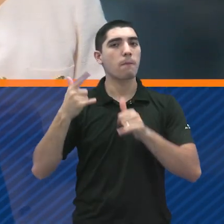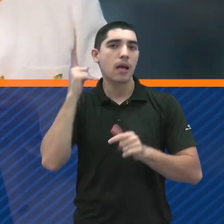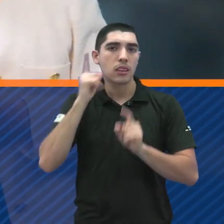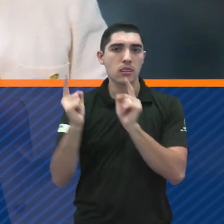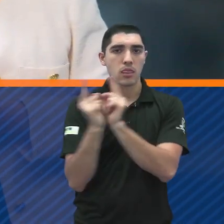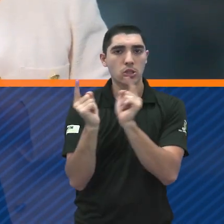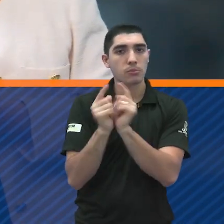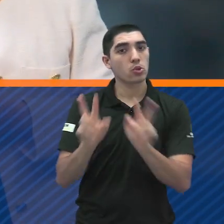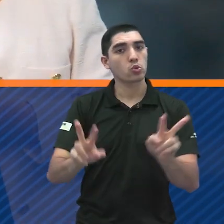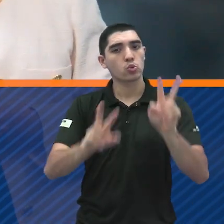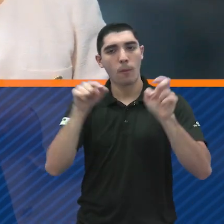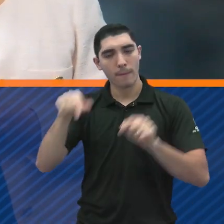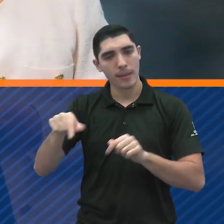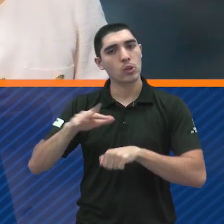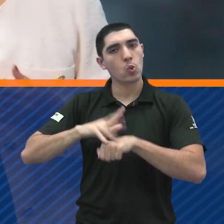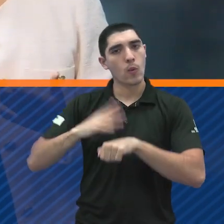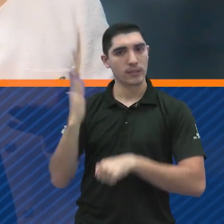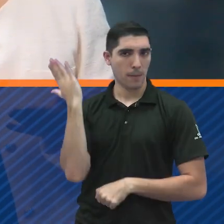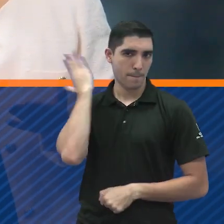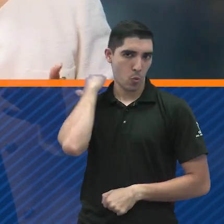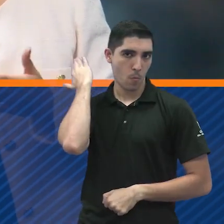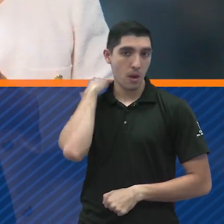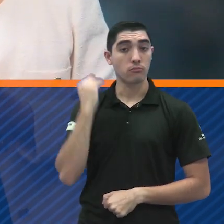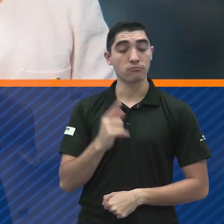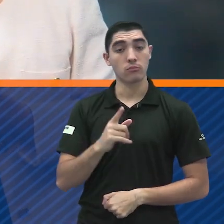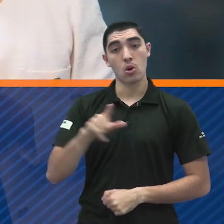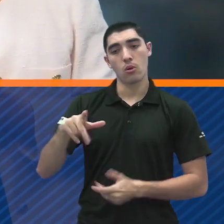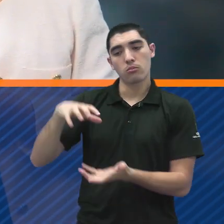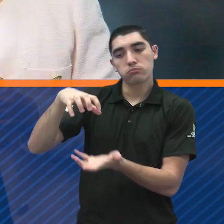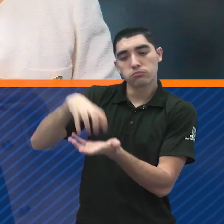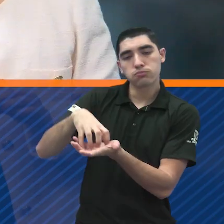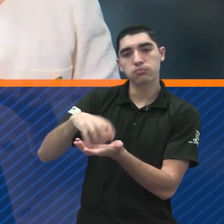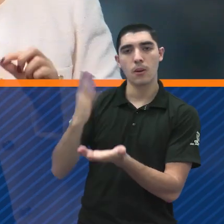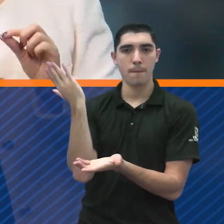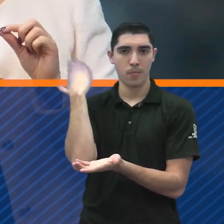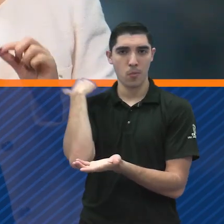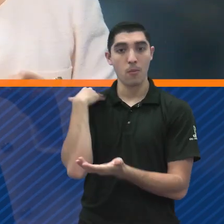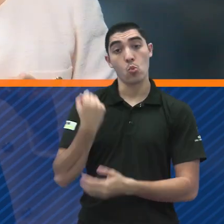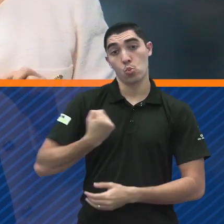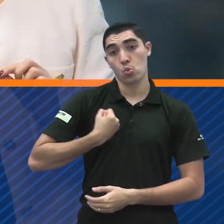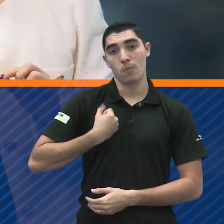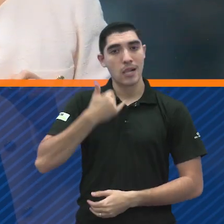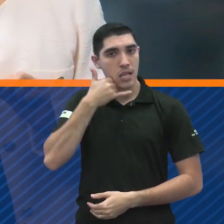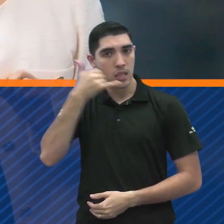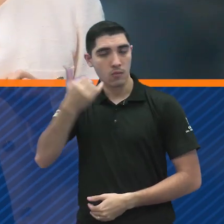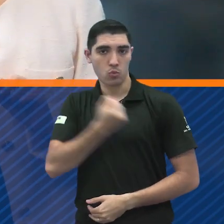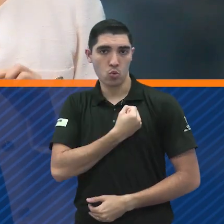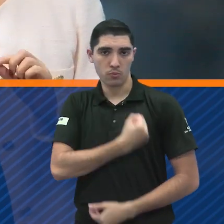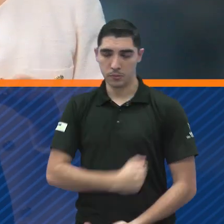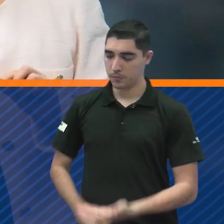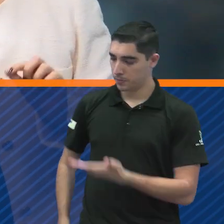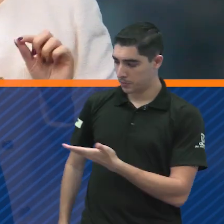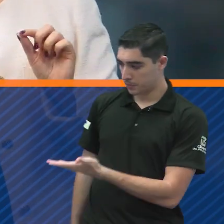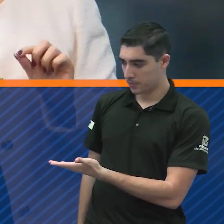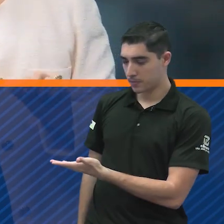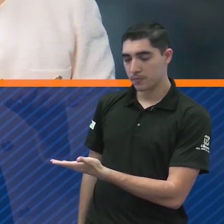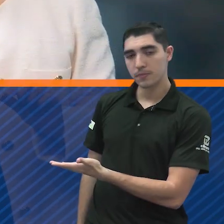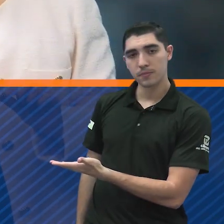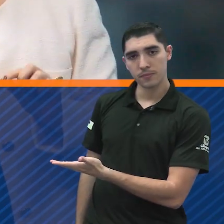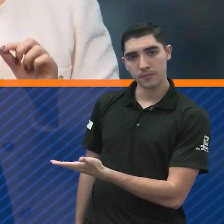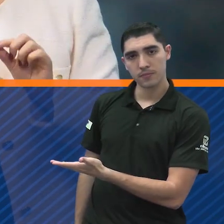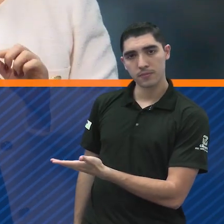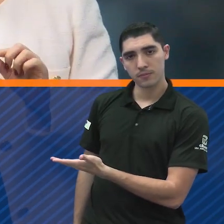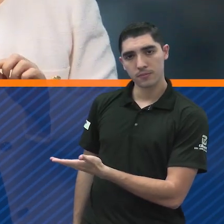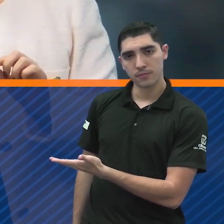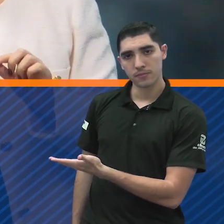sobre hipertensão pulmonar e doenças correlatas. É a Central do Pulmão. O número de telefone é o